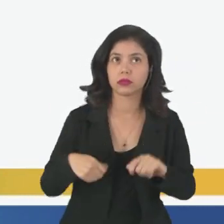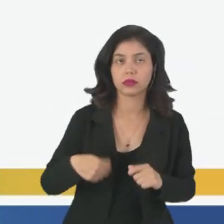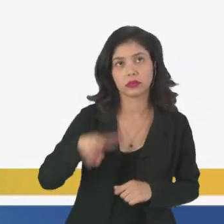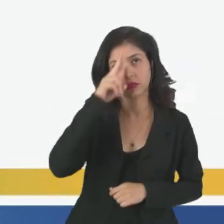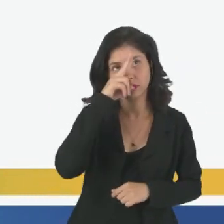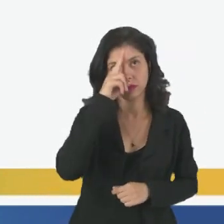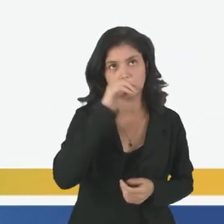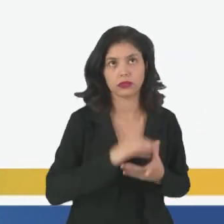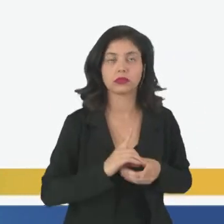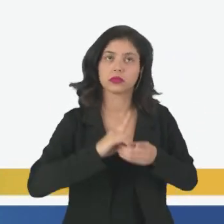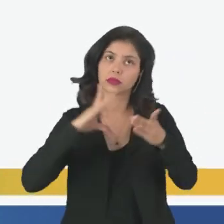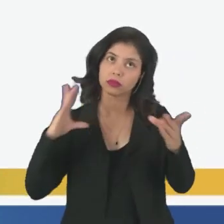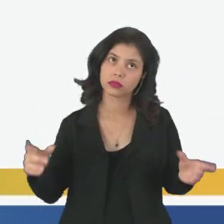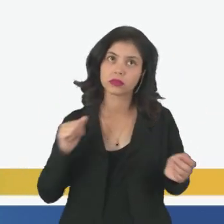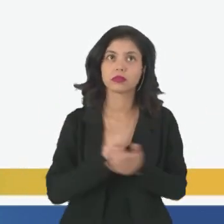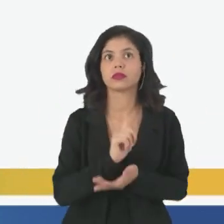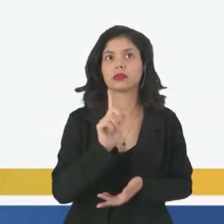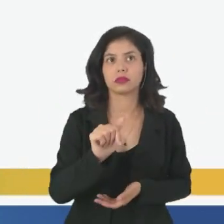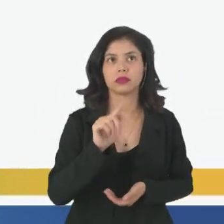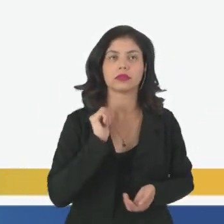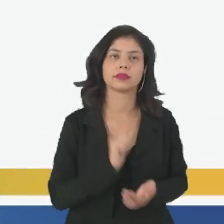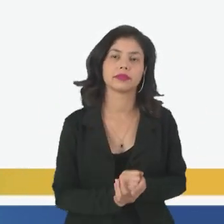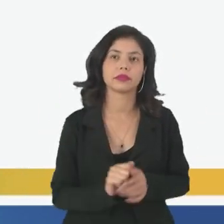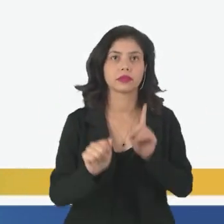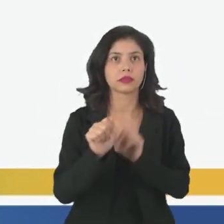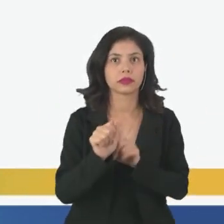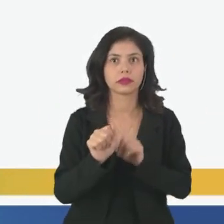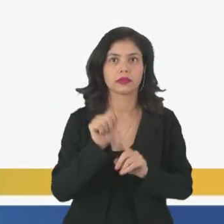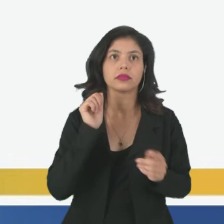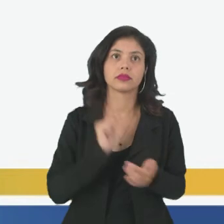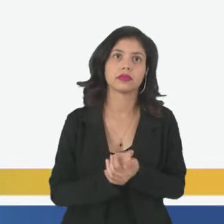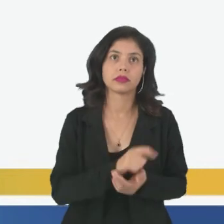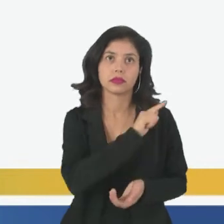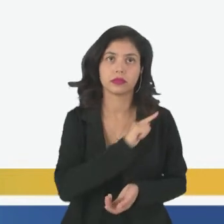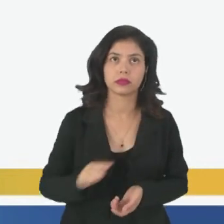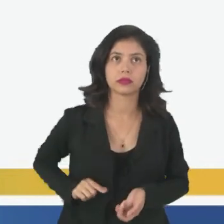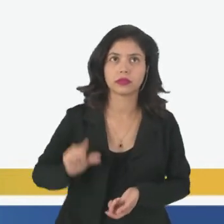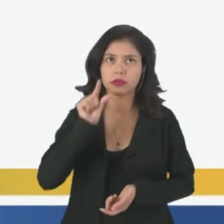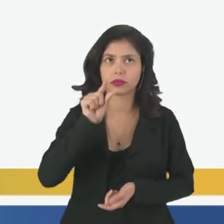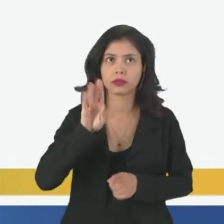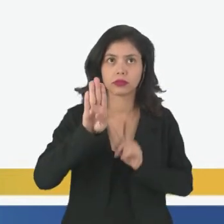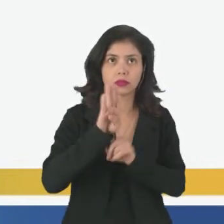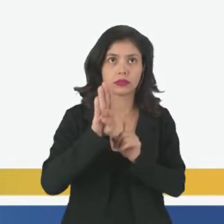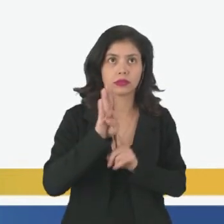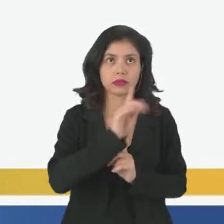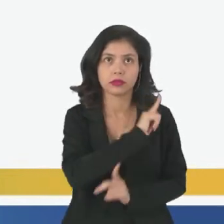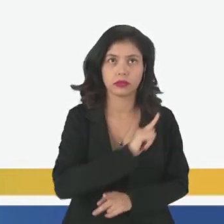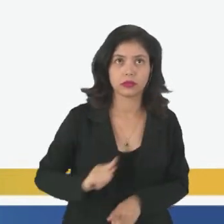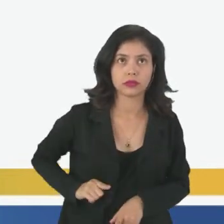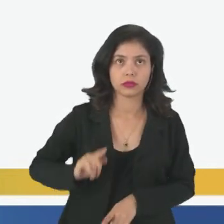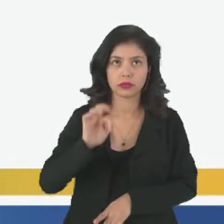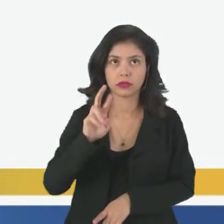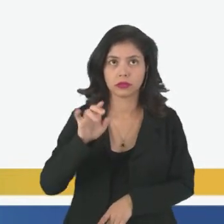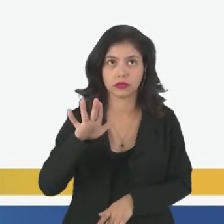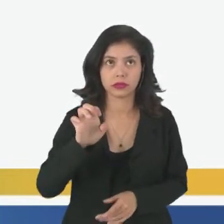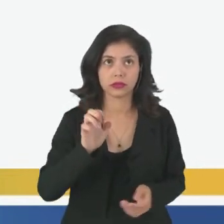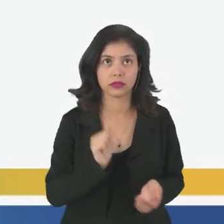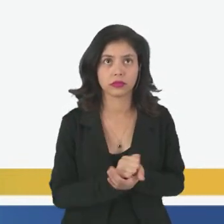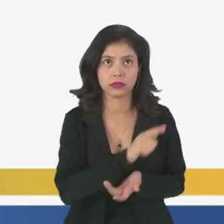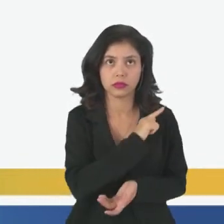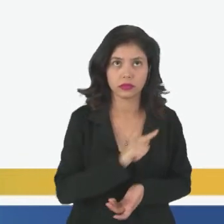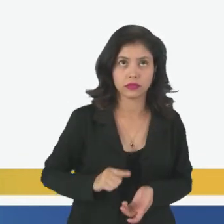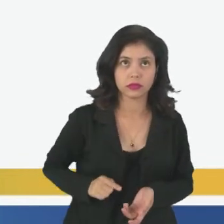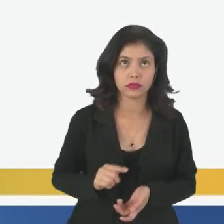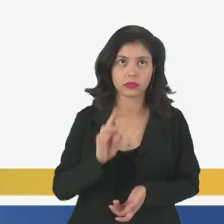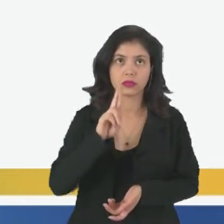democracia, precisamos lembrar que democracia é A. Governo de poucos, B. Governo da elite, C. Governo